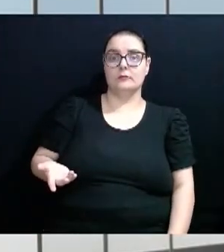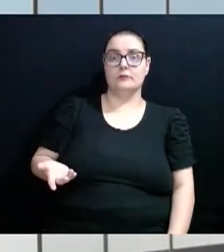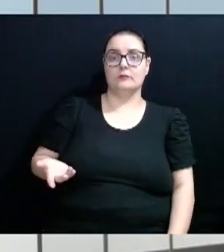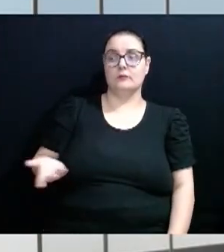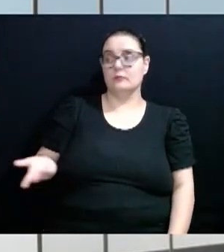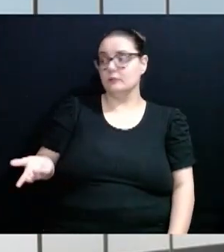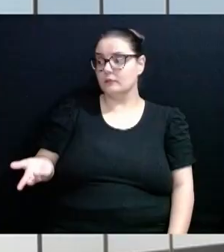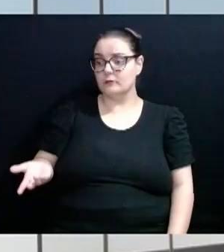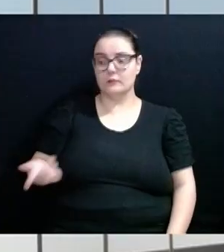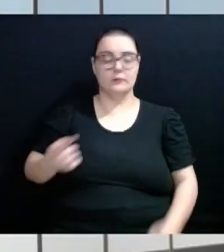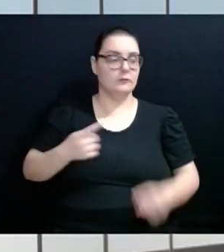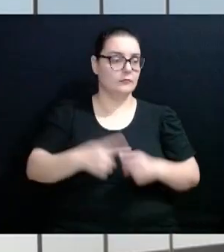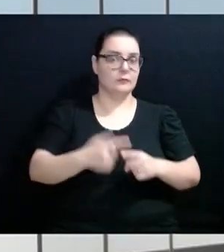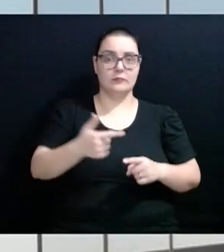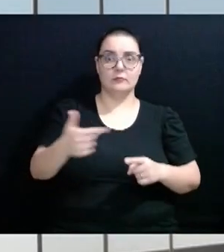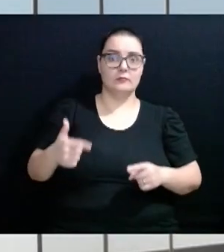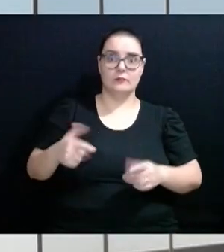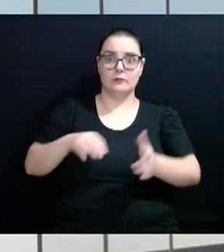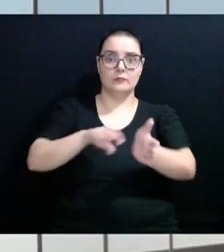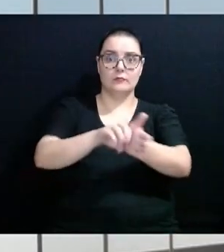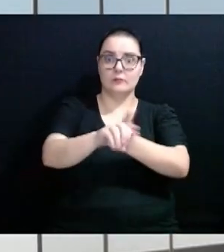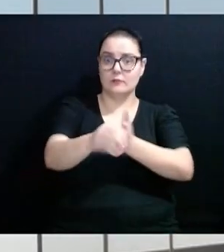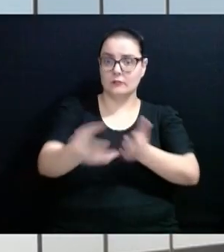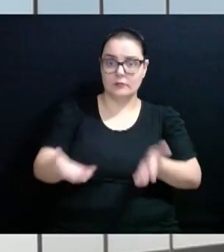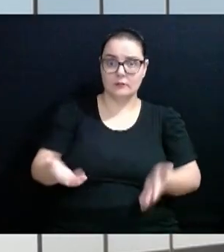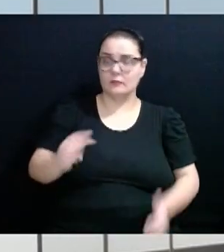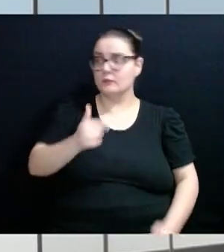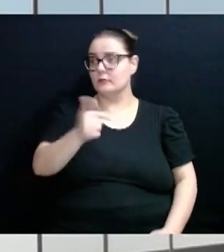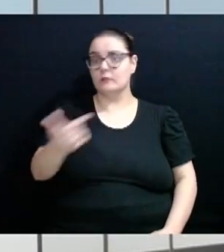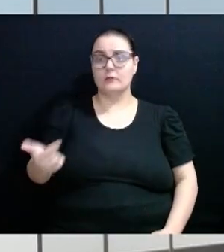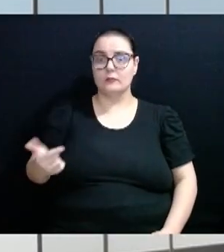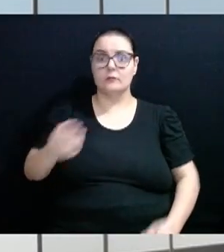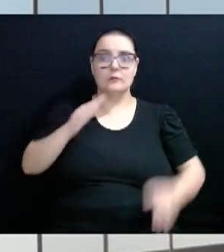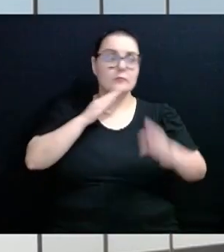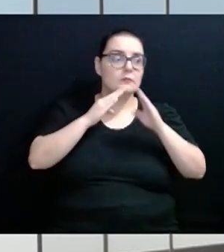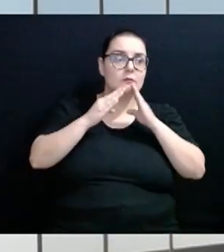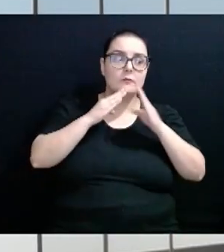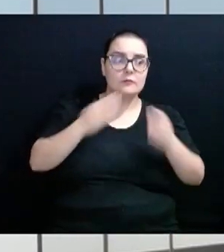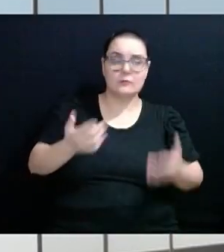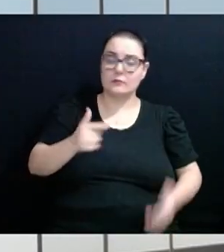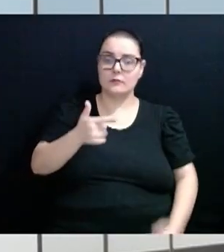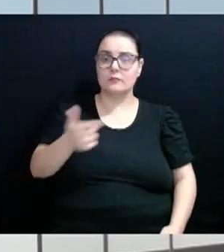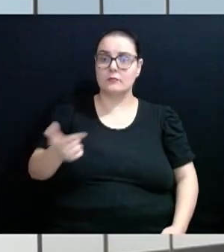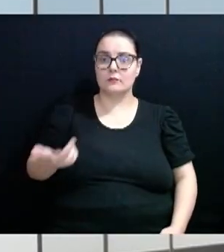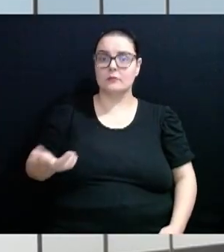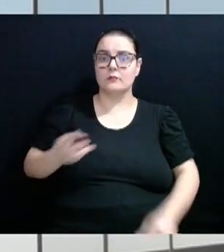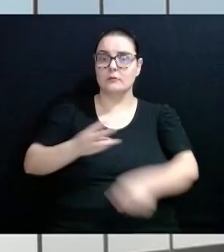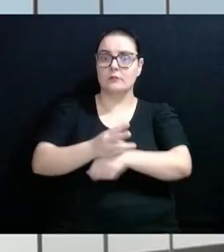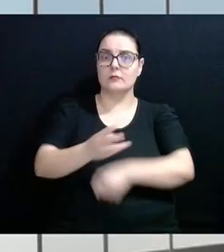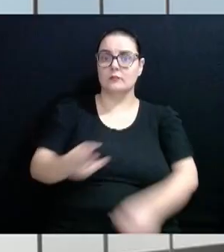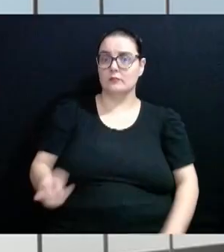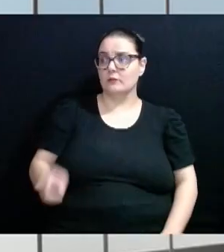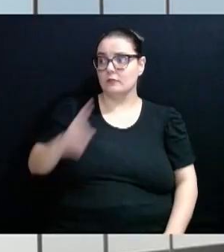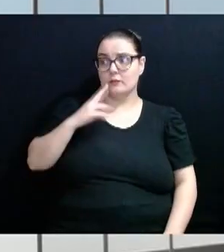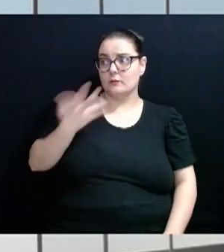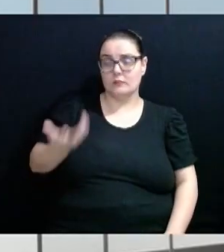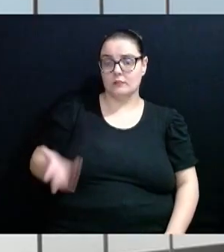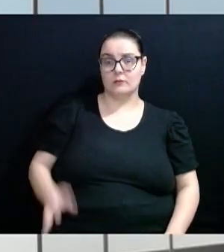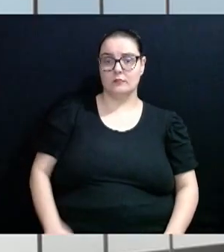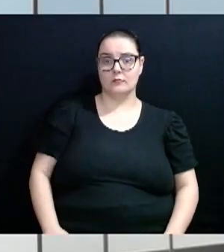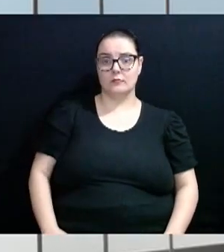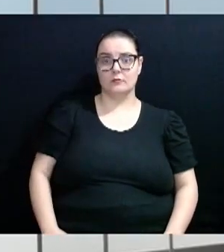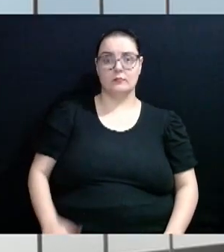tem o Google, por que não tem o Facebook? E eles falaram muito claramente, olha, não tem o Google, não